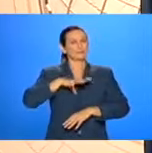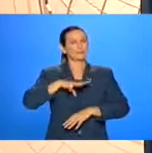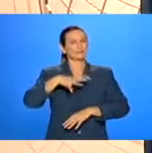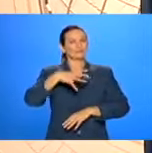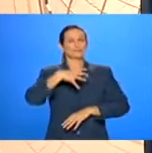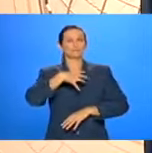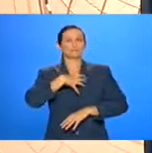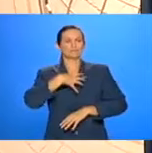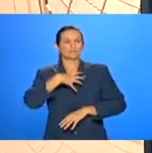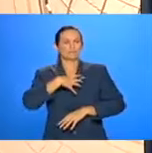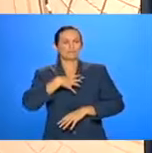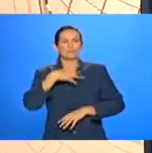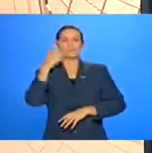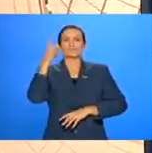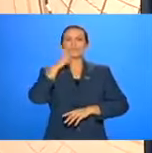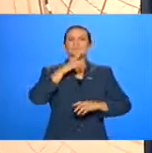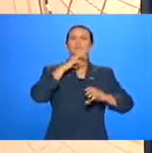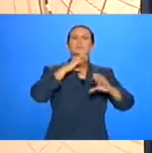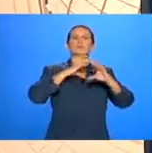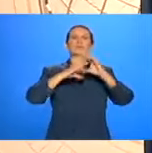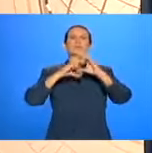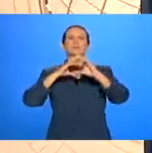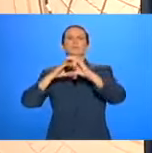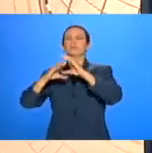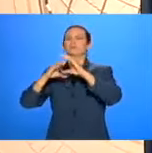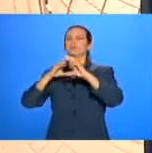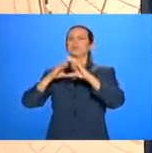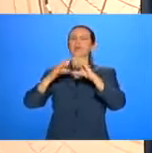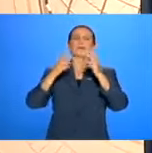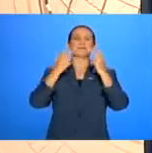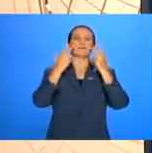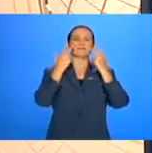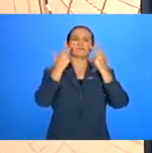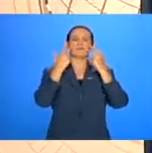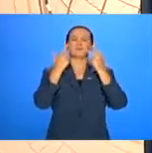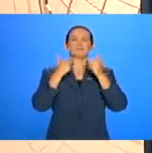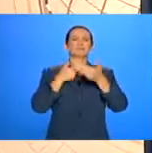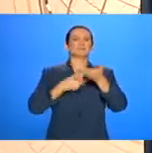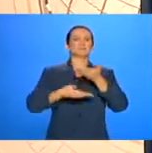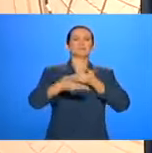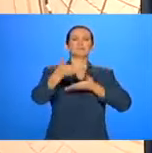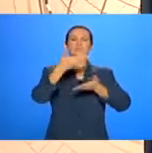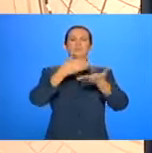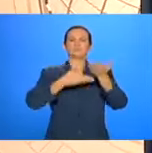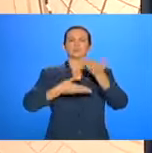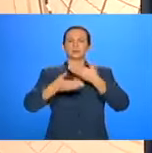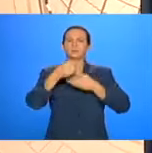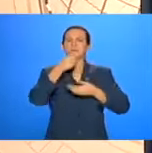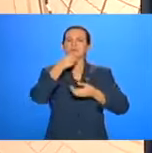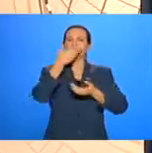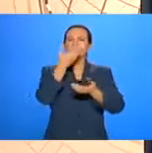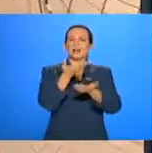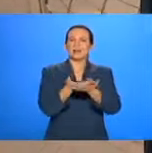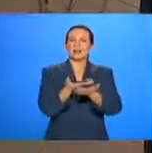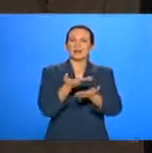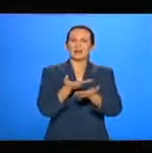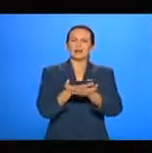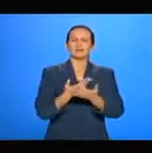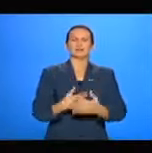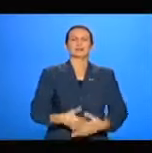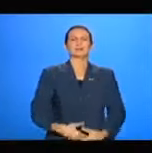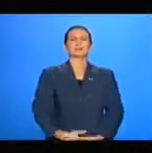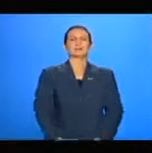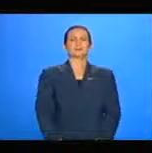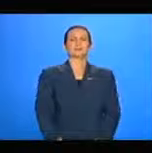alcançar uma comunicação plena em sociedade. Boa aula, professora!